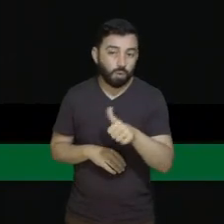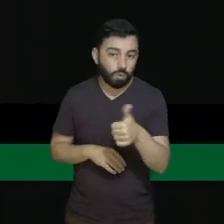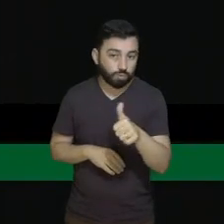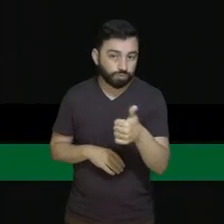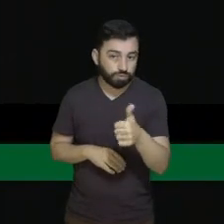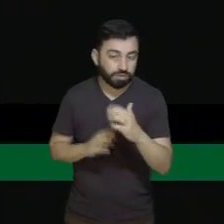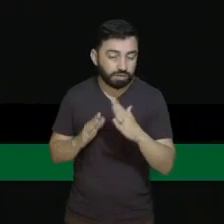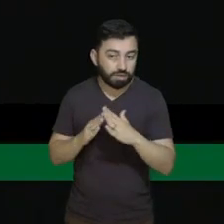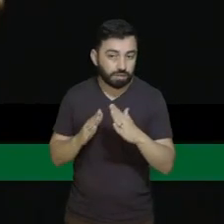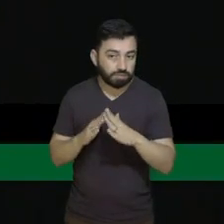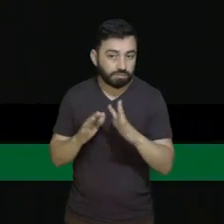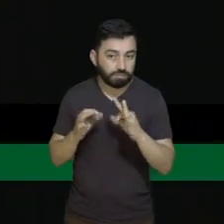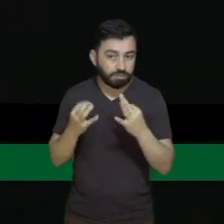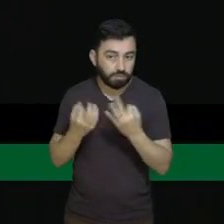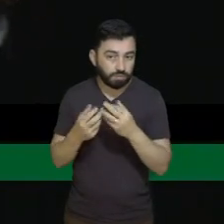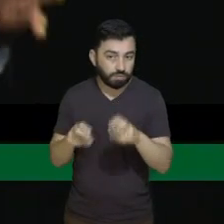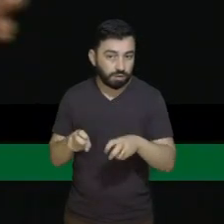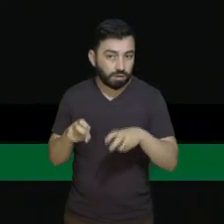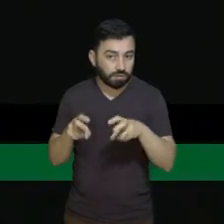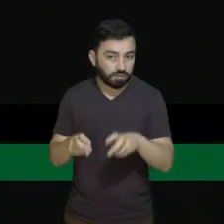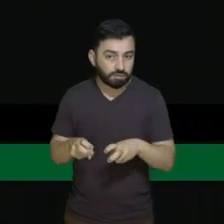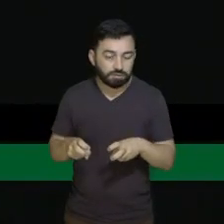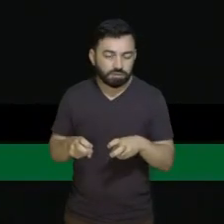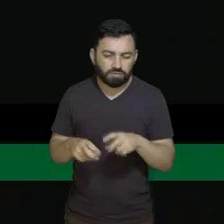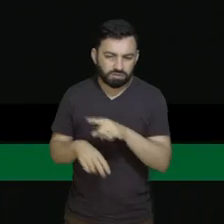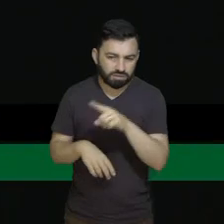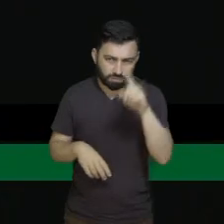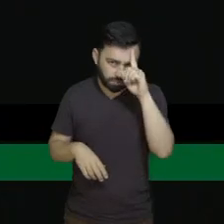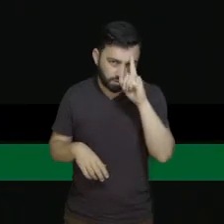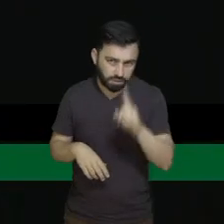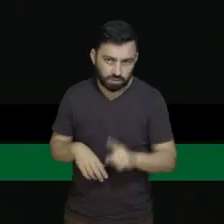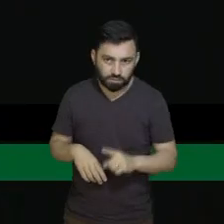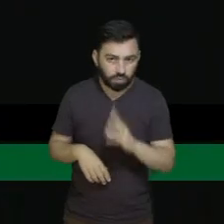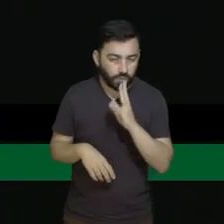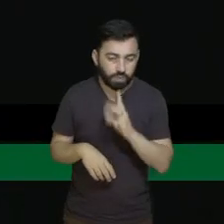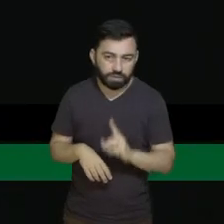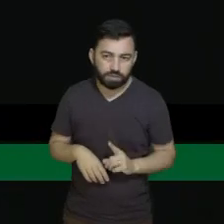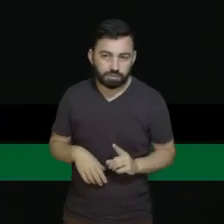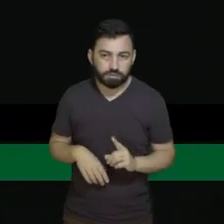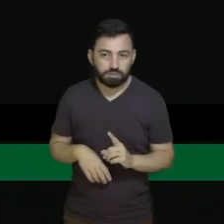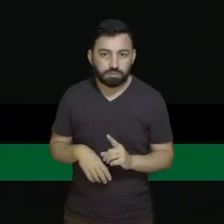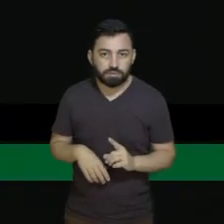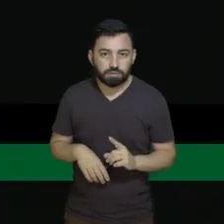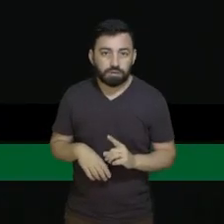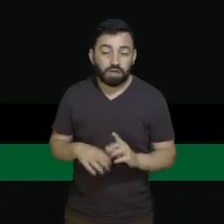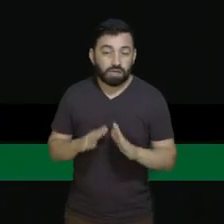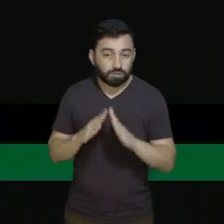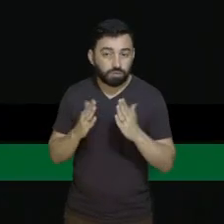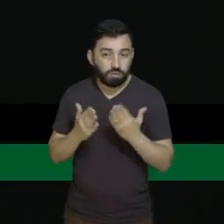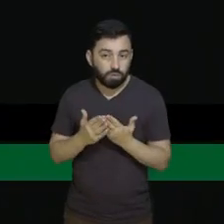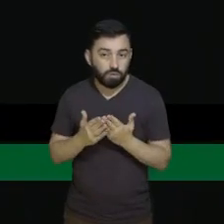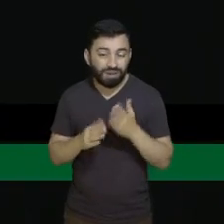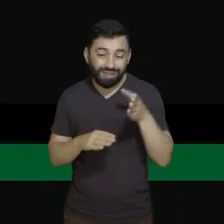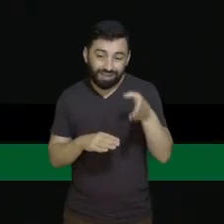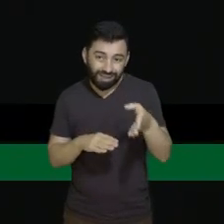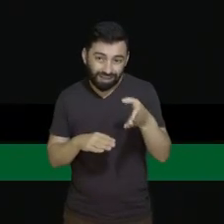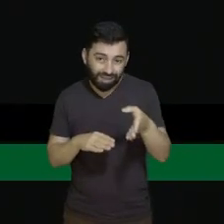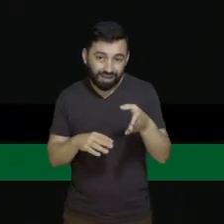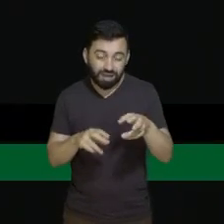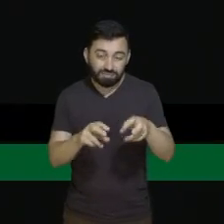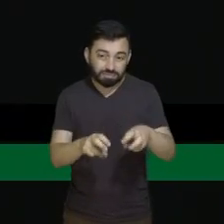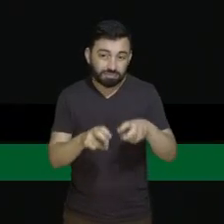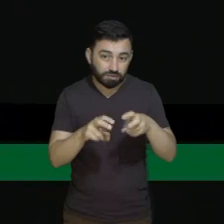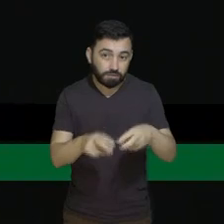familiares rurais. Para quem ainda não sabe ou não conhece, são escolas no campo em que filhos